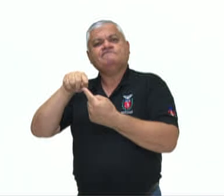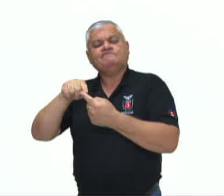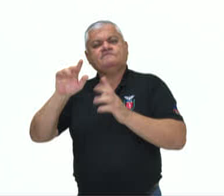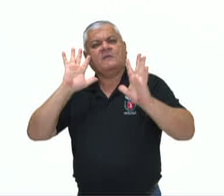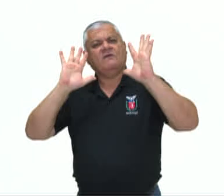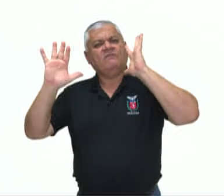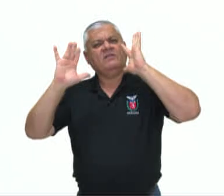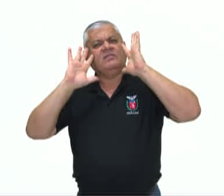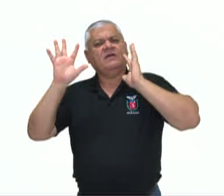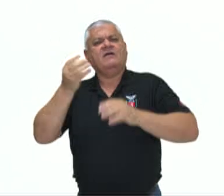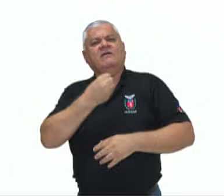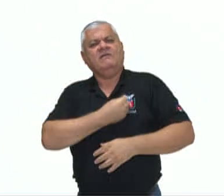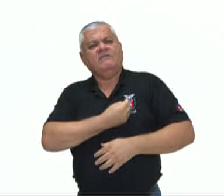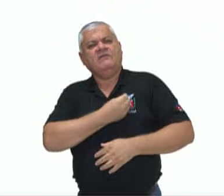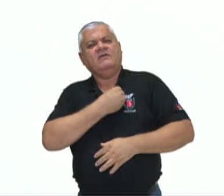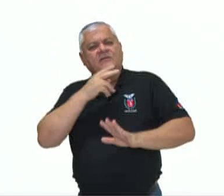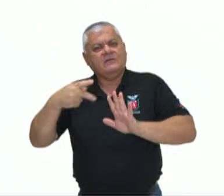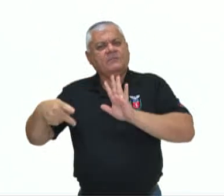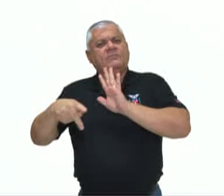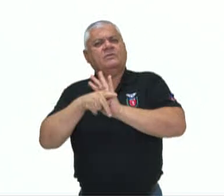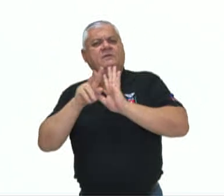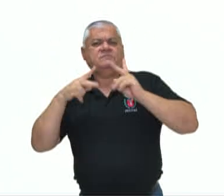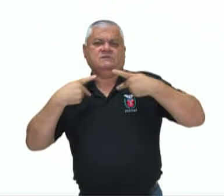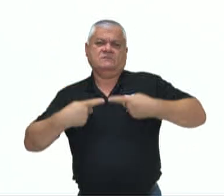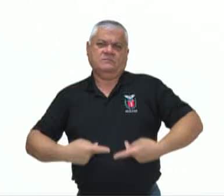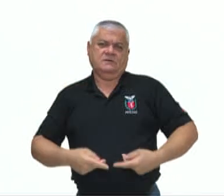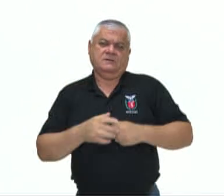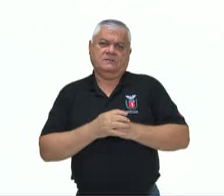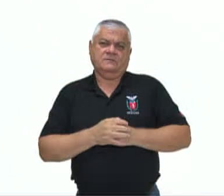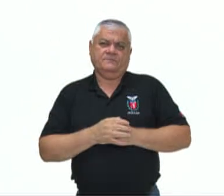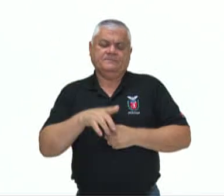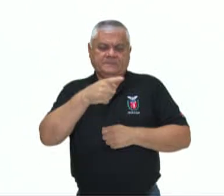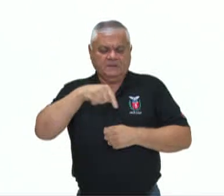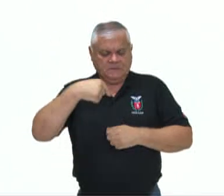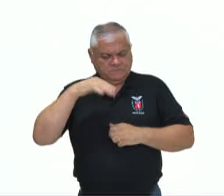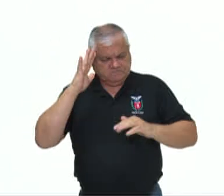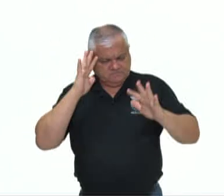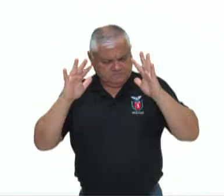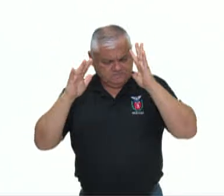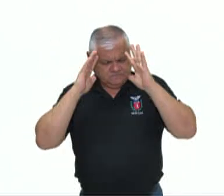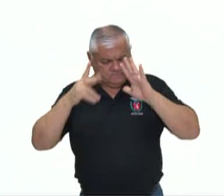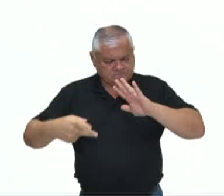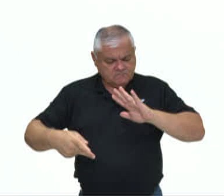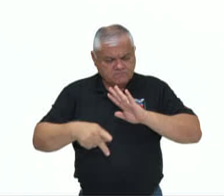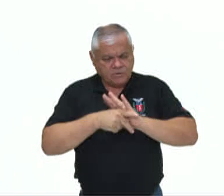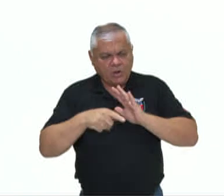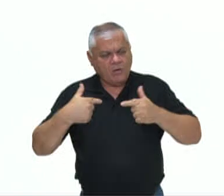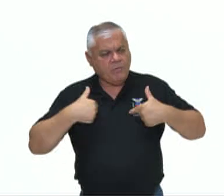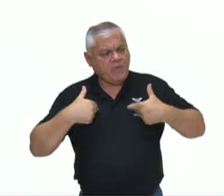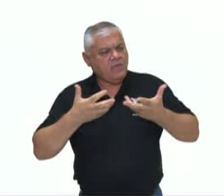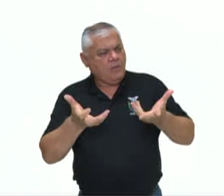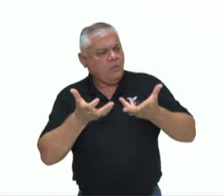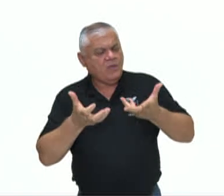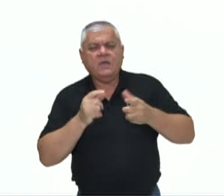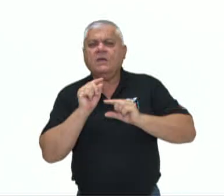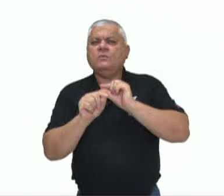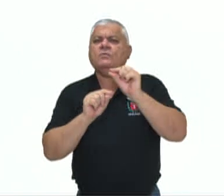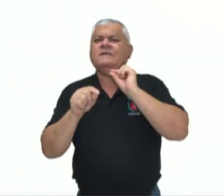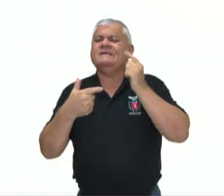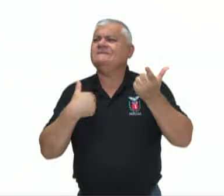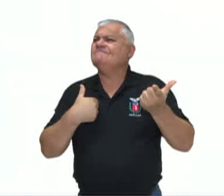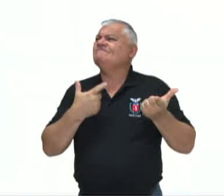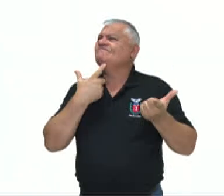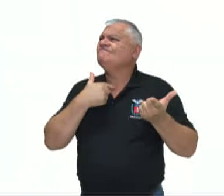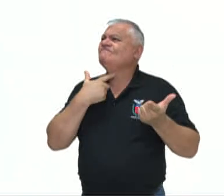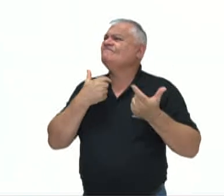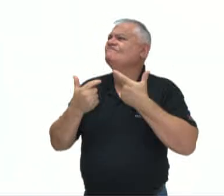é próprio do ser humano. Quando pensamos sobre o nosso propósito, sobre o que buscamos, conferimos mais sentido